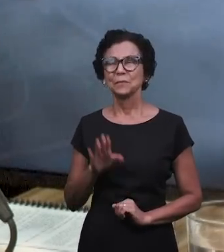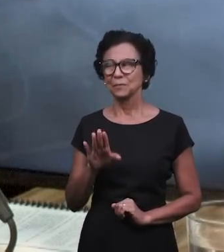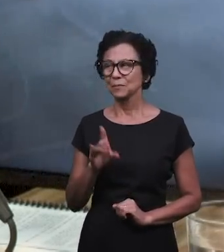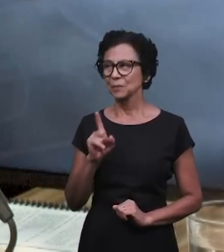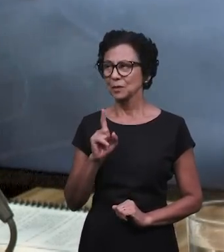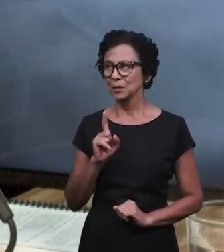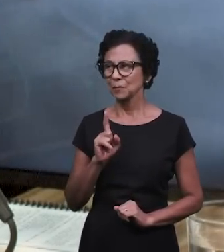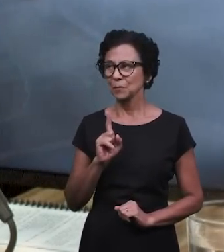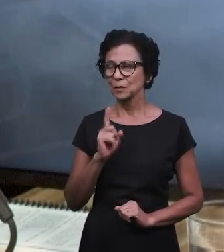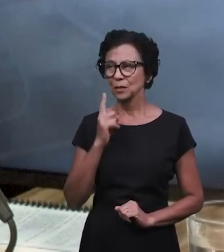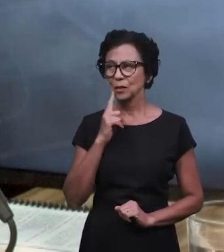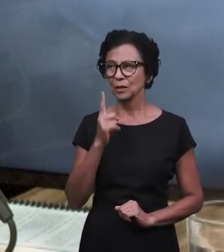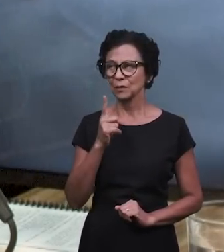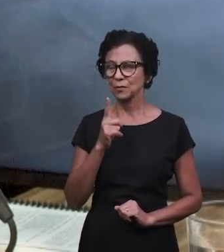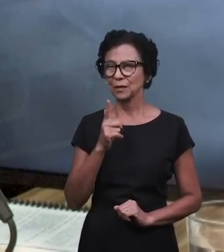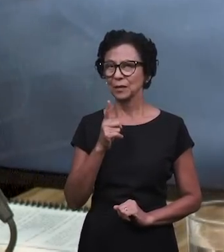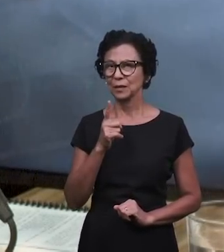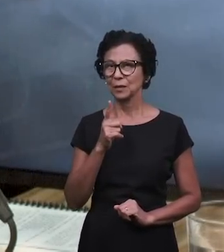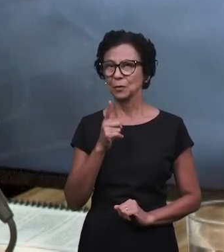aqui o capítulo